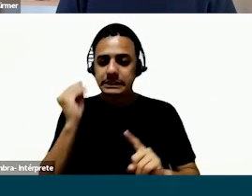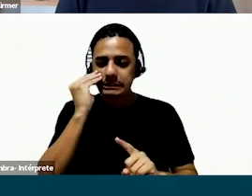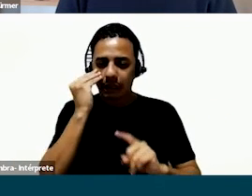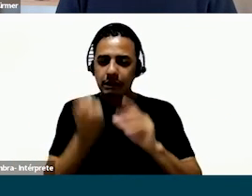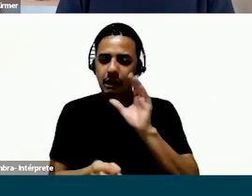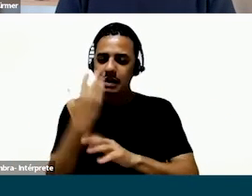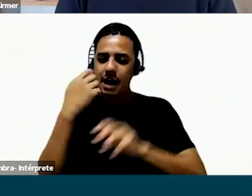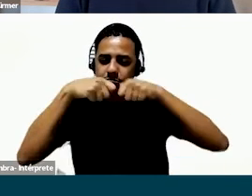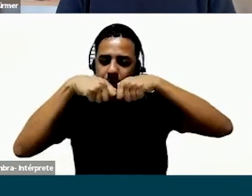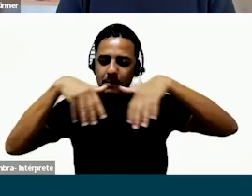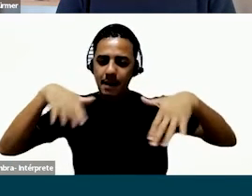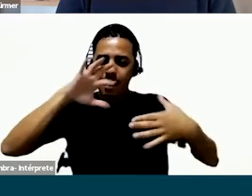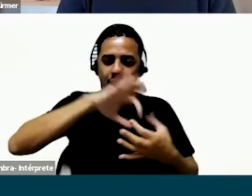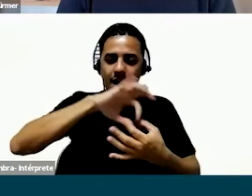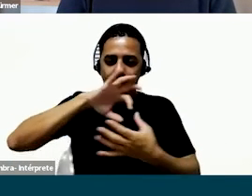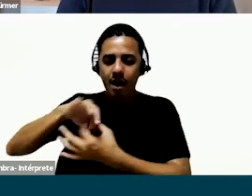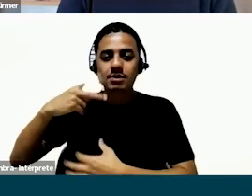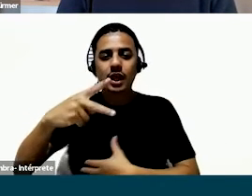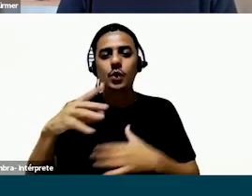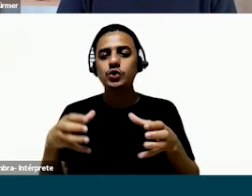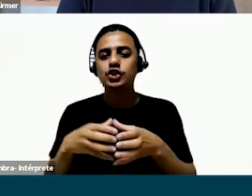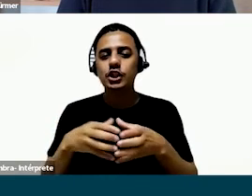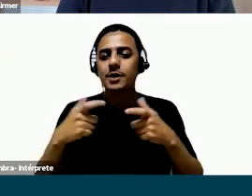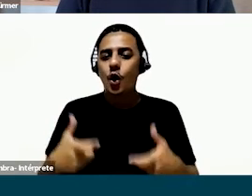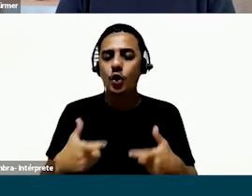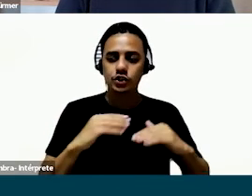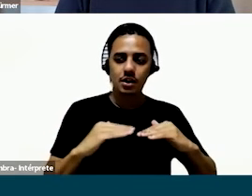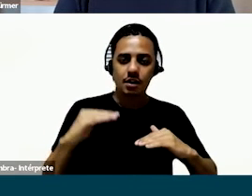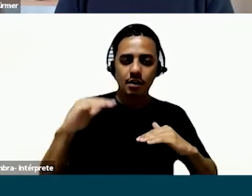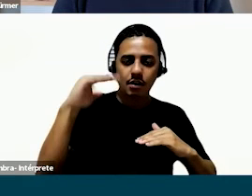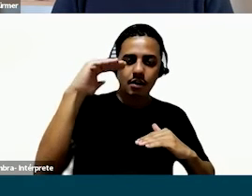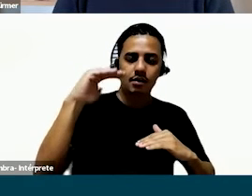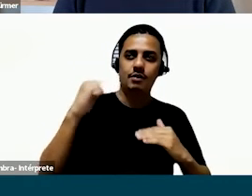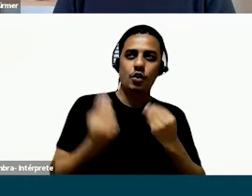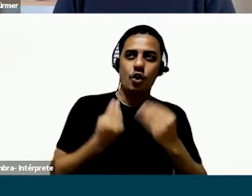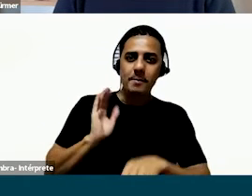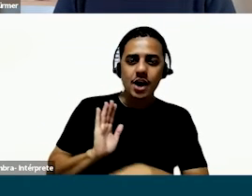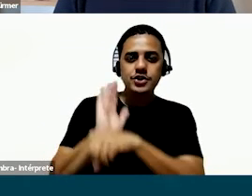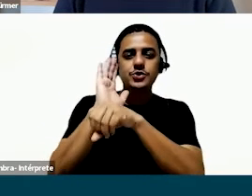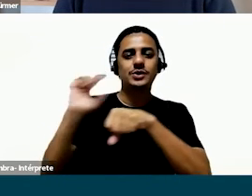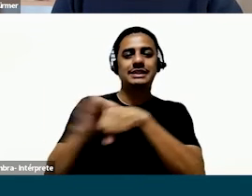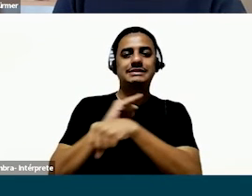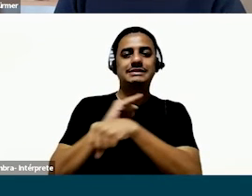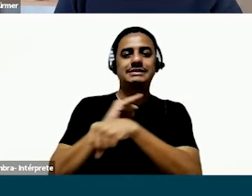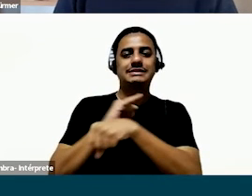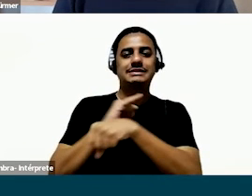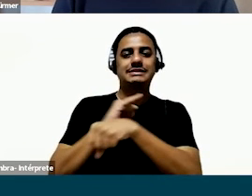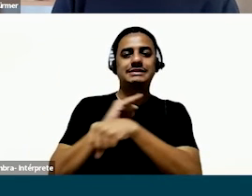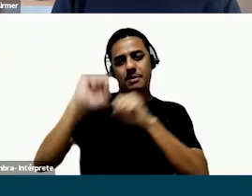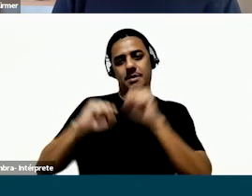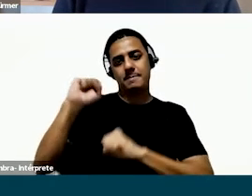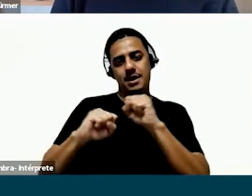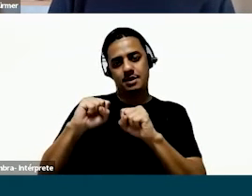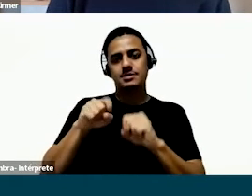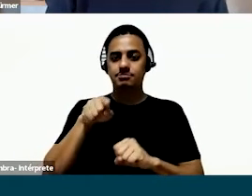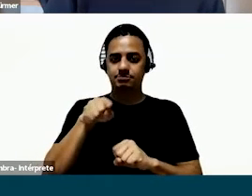procura construir a árvore a partir da unidade de negócio onde o seu time está inserido e da forma como o seu time contribui com a estratégia maior de entrega